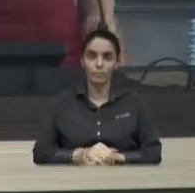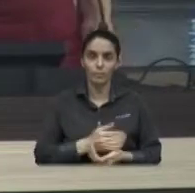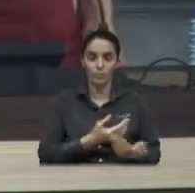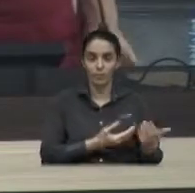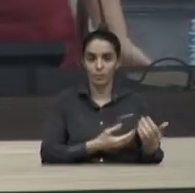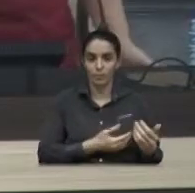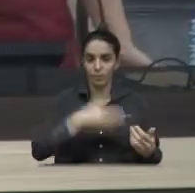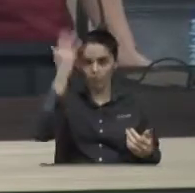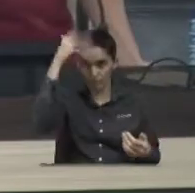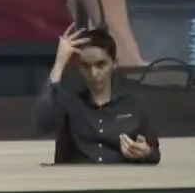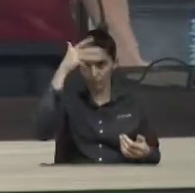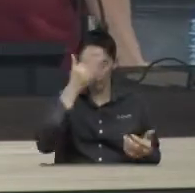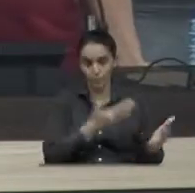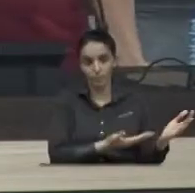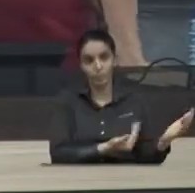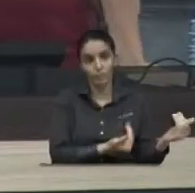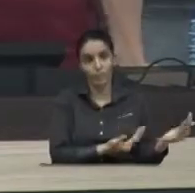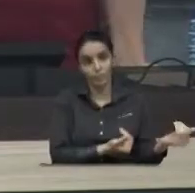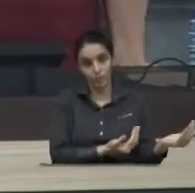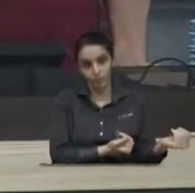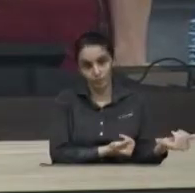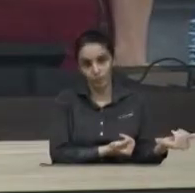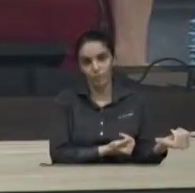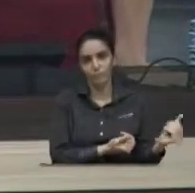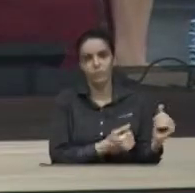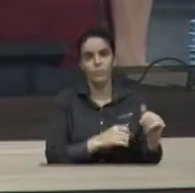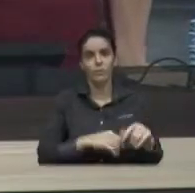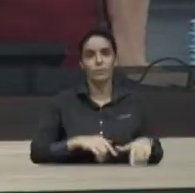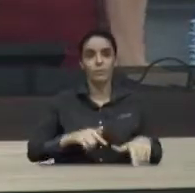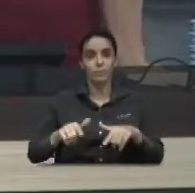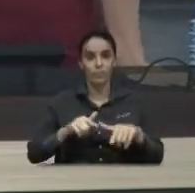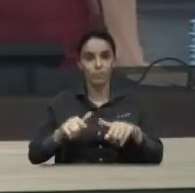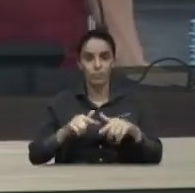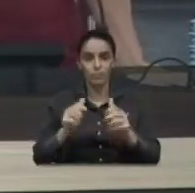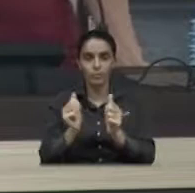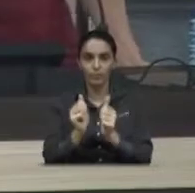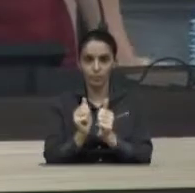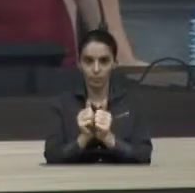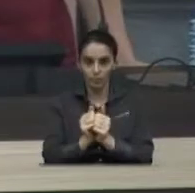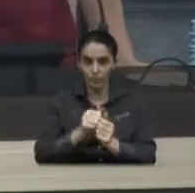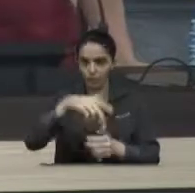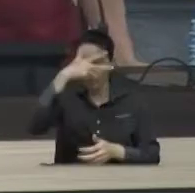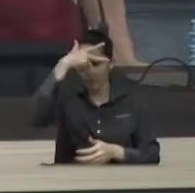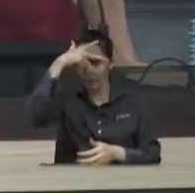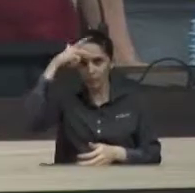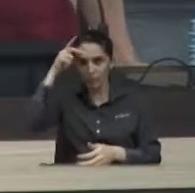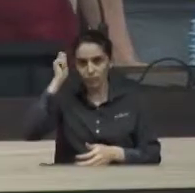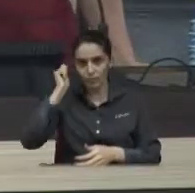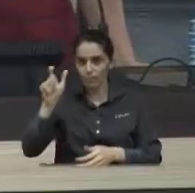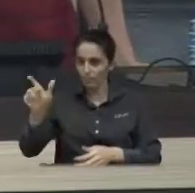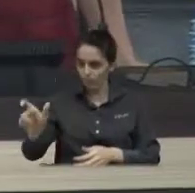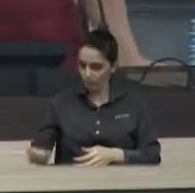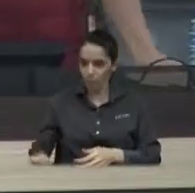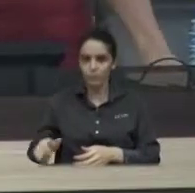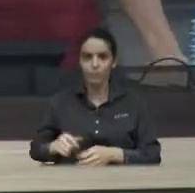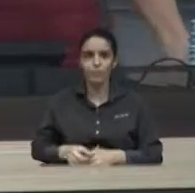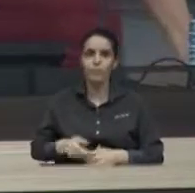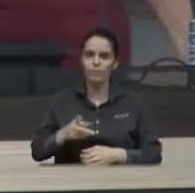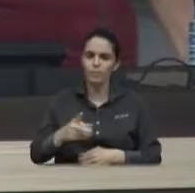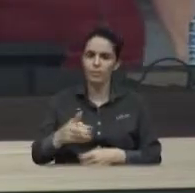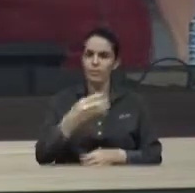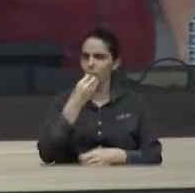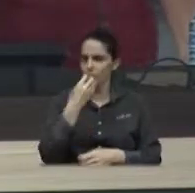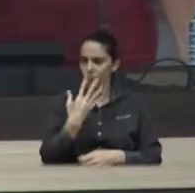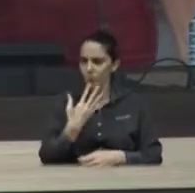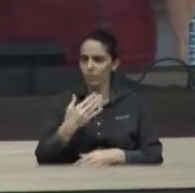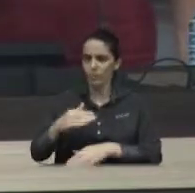como vereador, trabalhei na prefeitura e sempre tive um ótimo relacionamento com